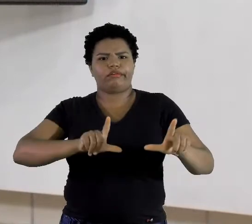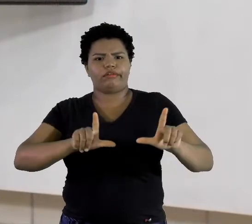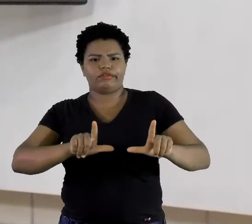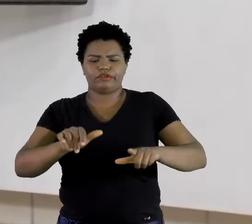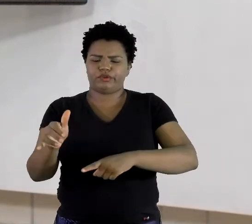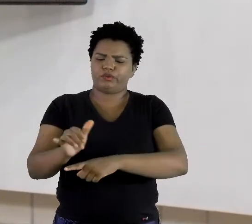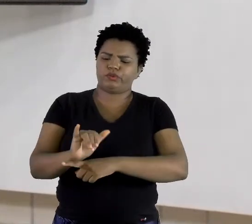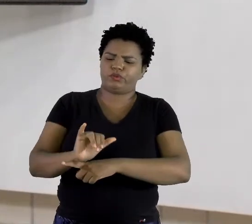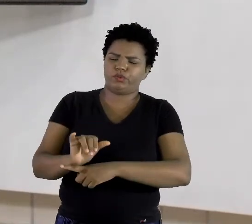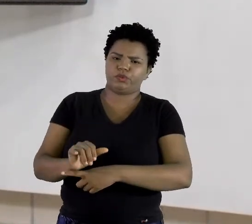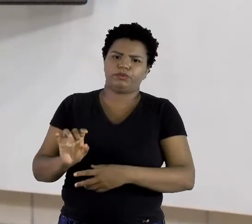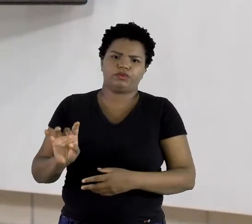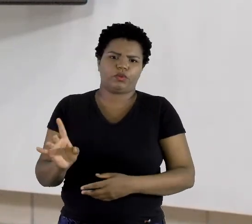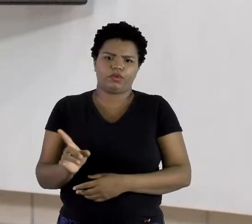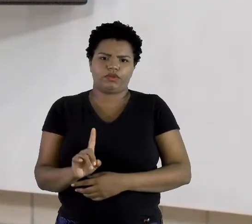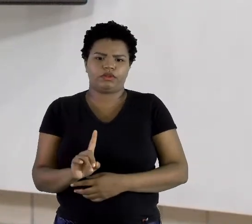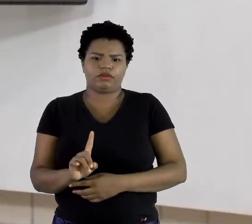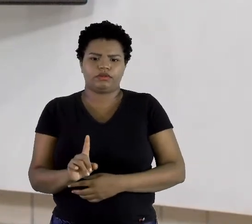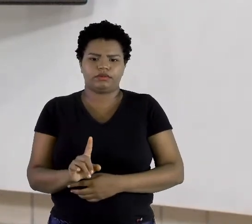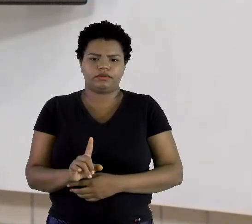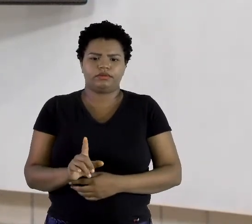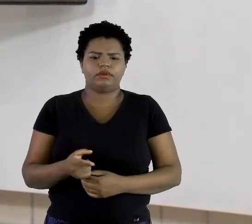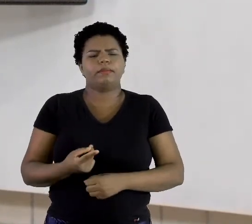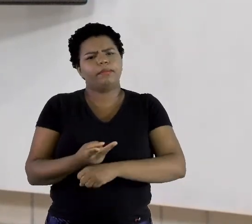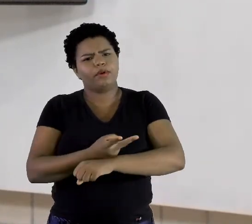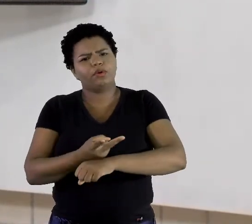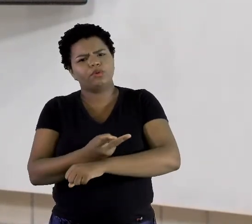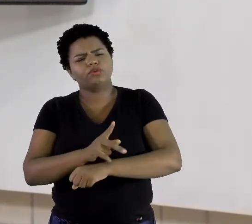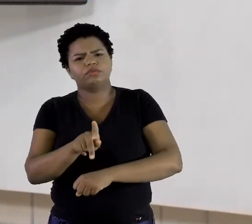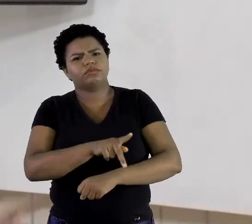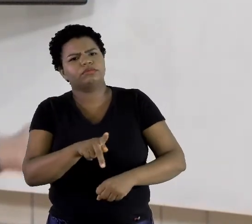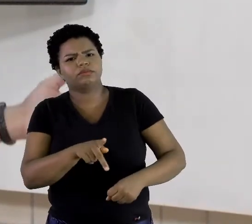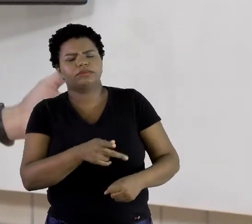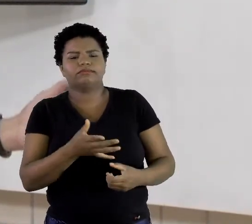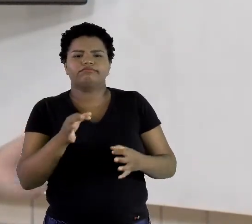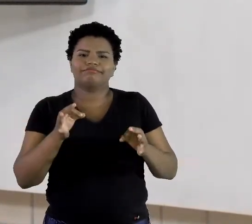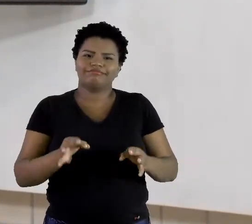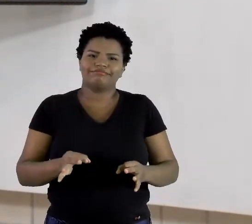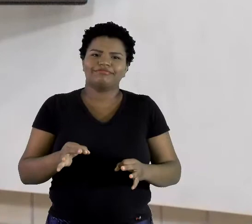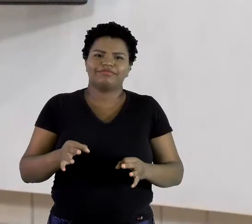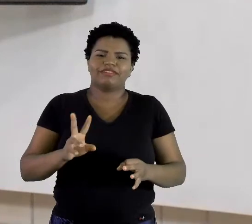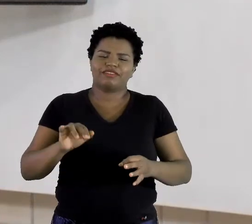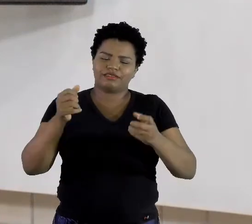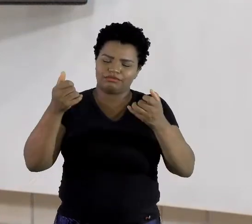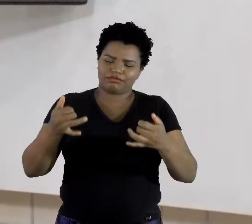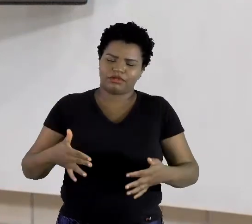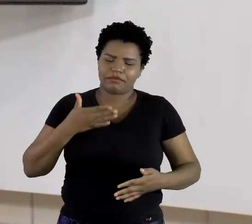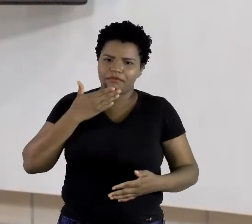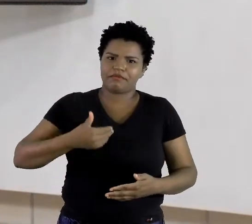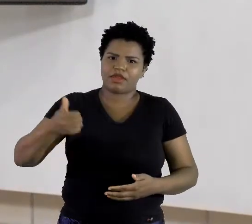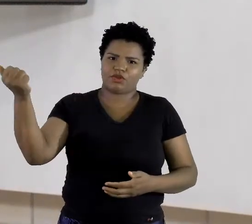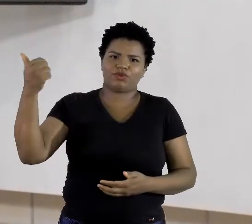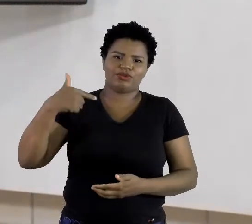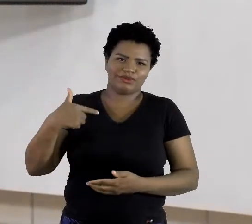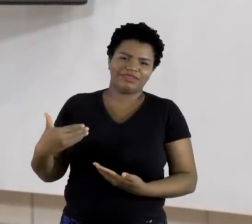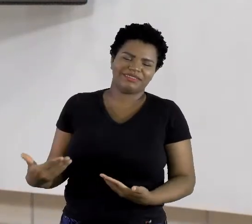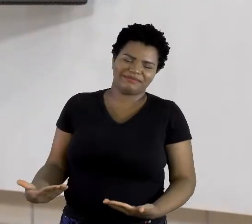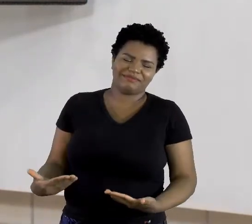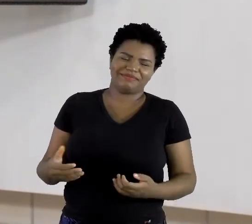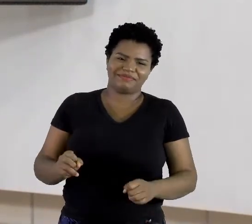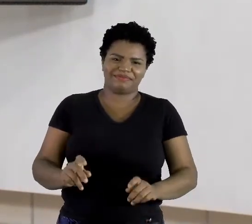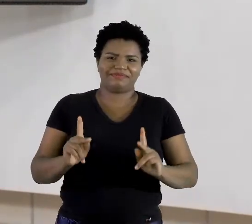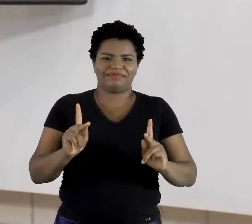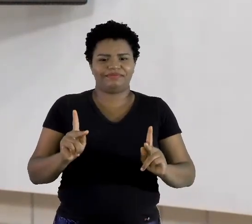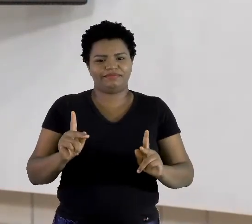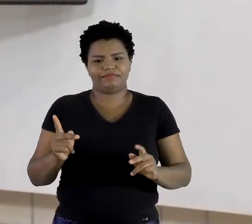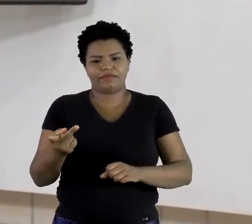estiver vendo. Deixa também a sugestão, procure seu professor, certamente ele vai explicar isso aqui muito melhor do que eu, ok?